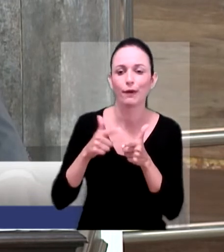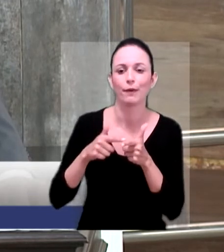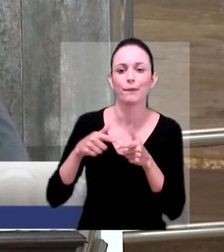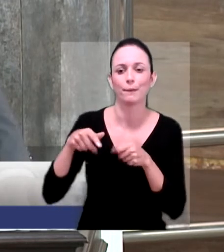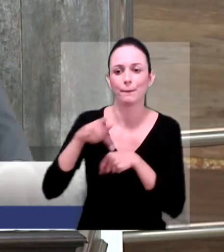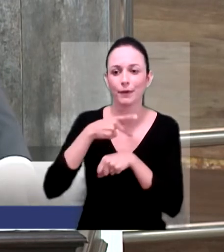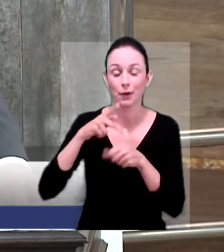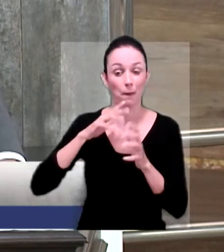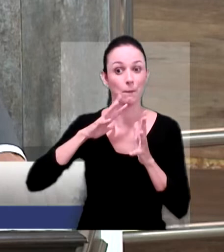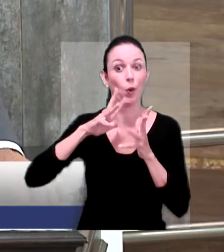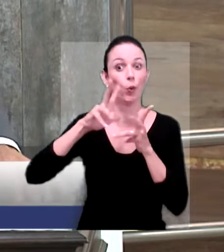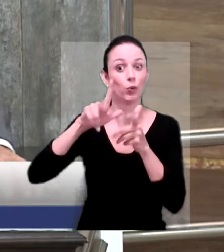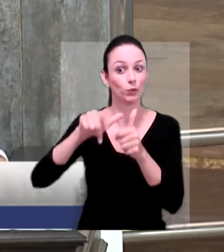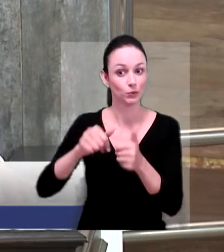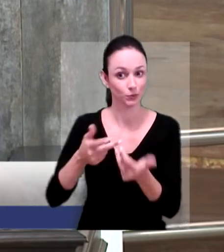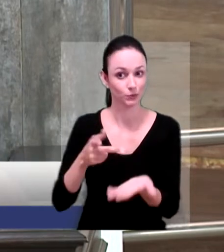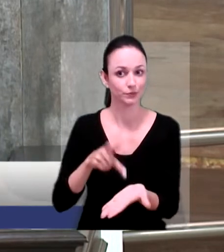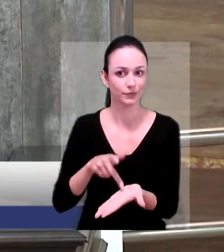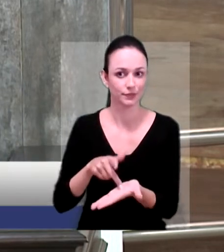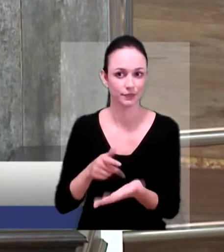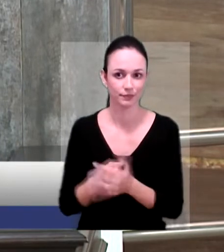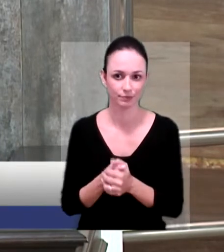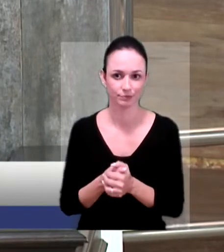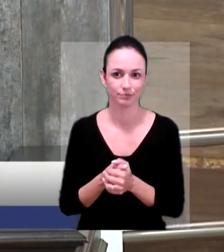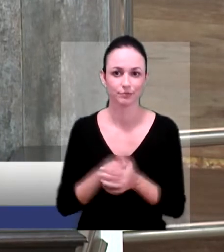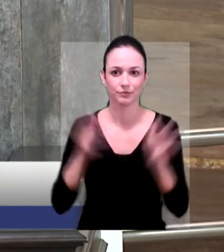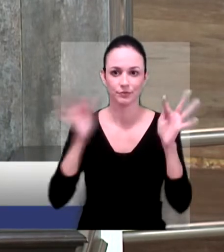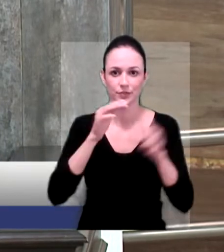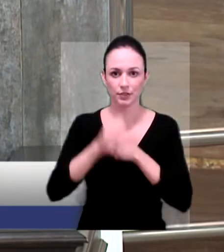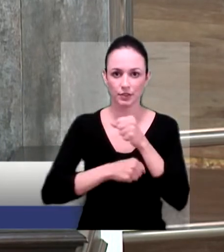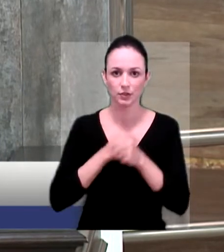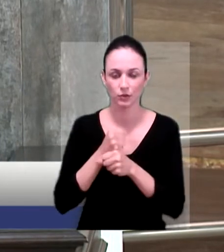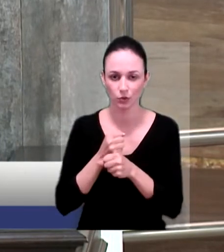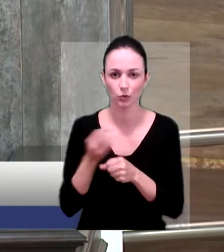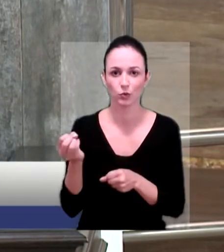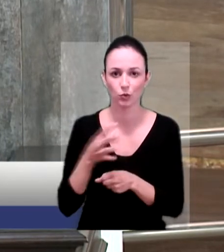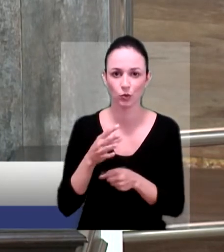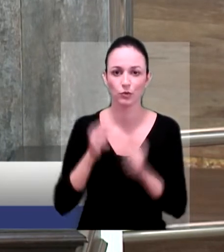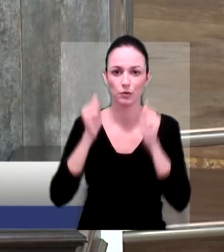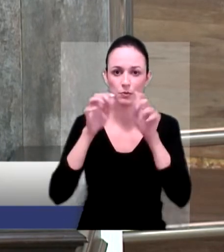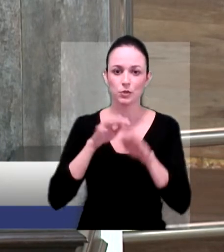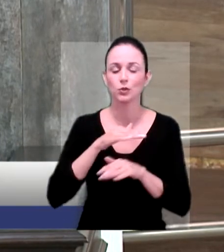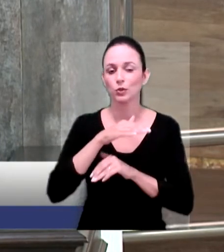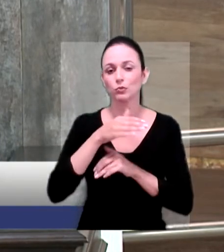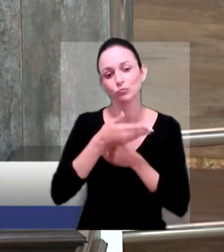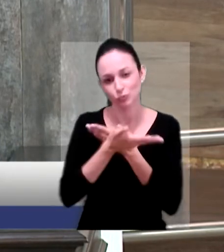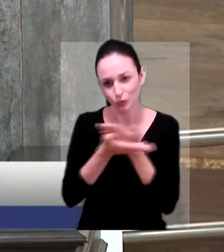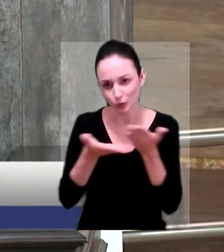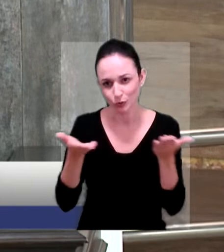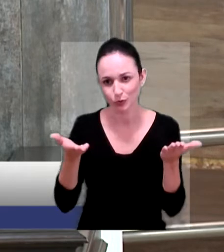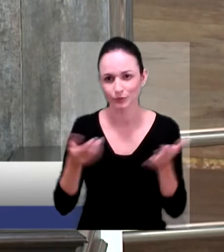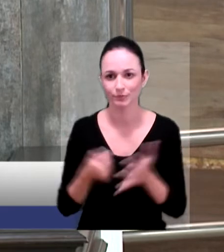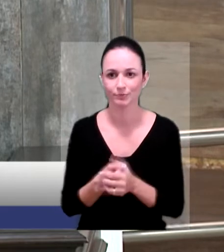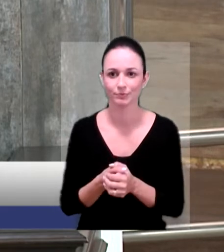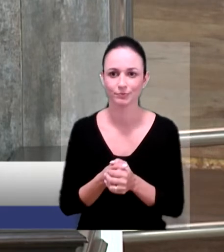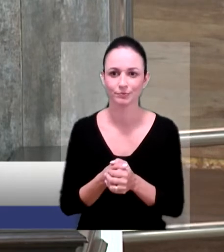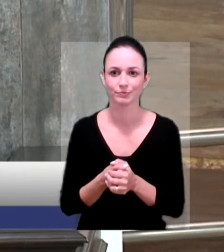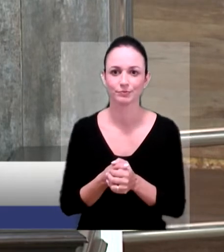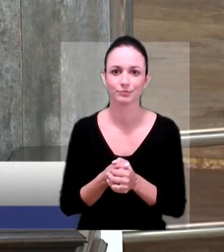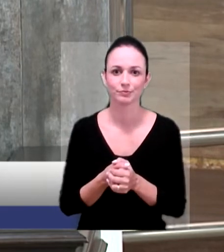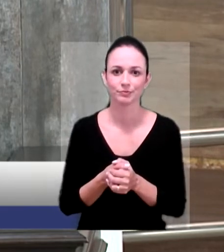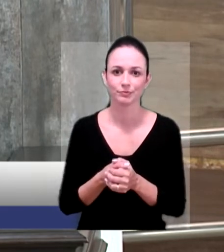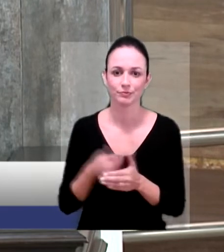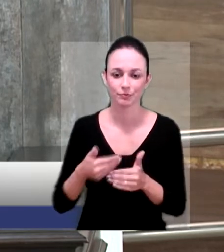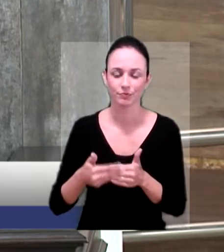Então, um feliz ano novo a todos, que Deus abençoe a todos. e que daqui para frente nós conseguimos fazer um trabalho